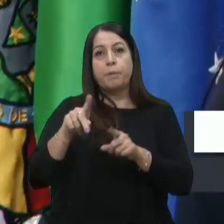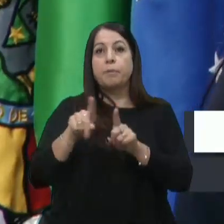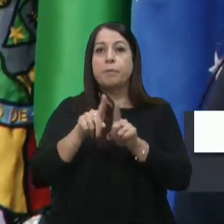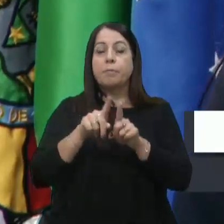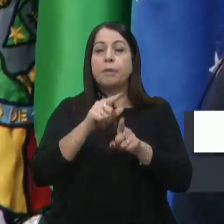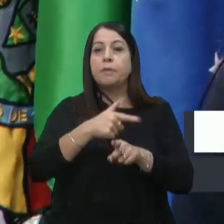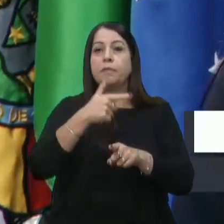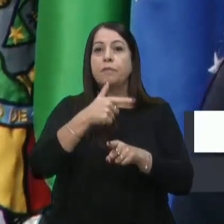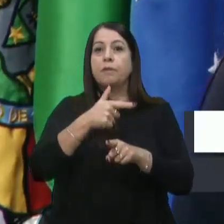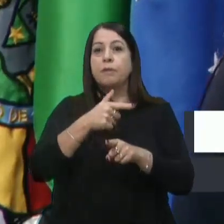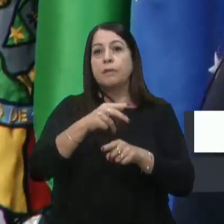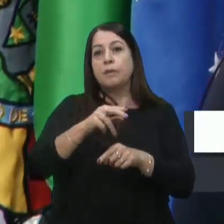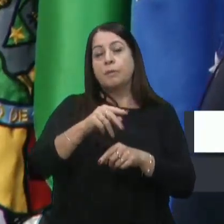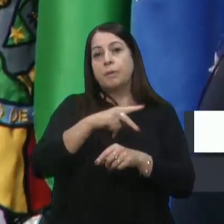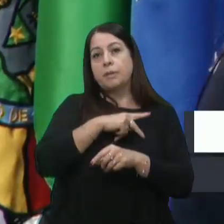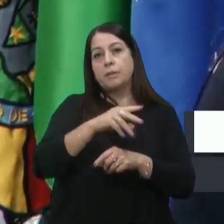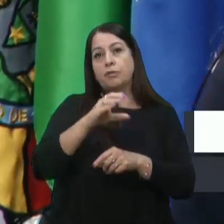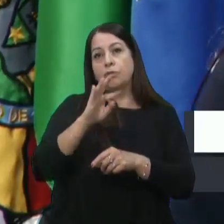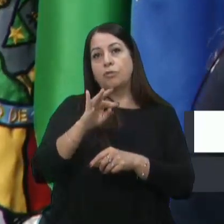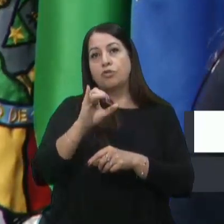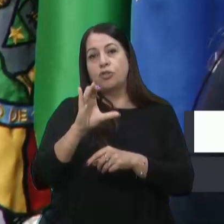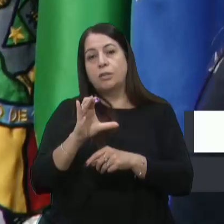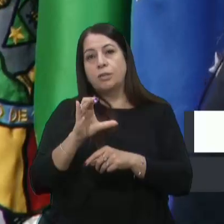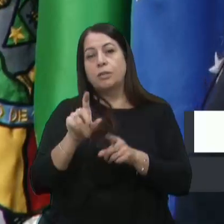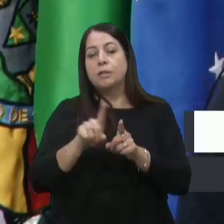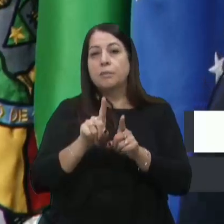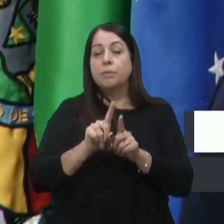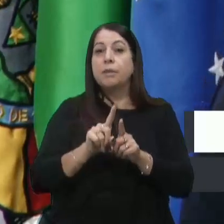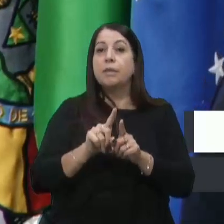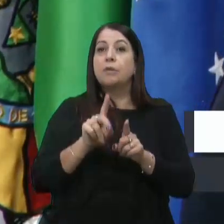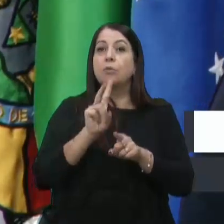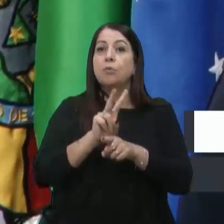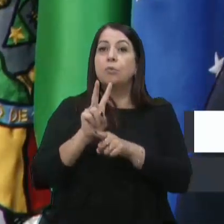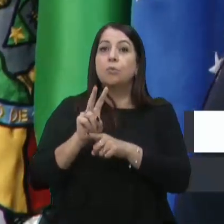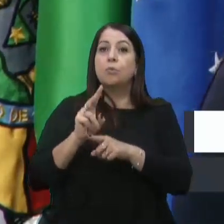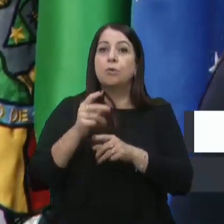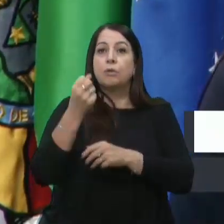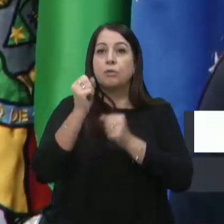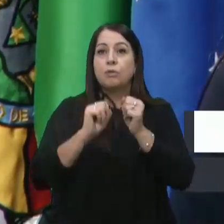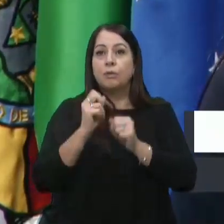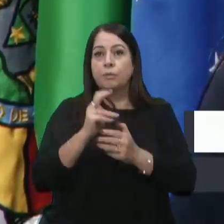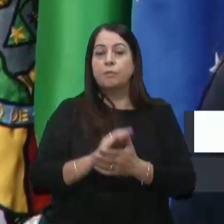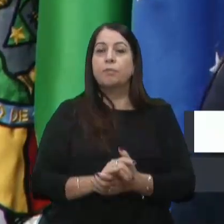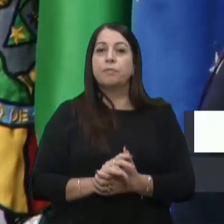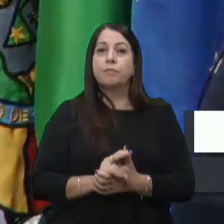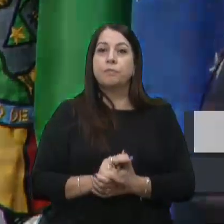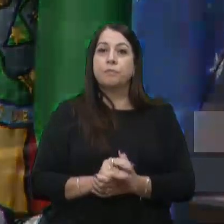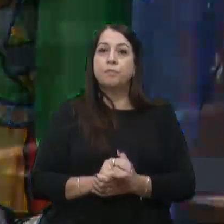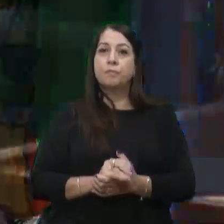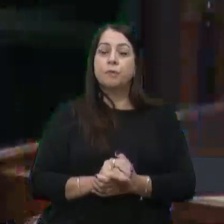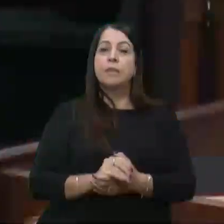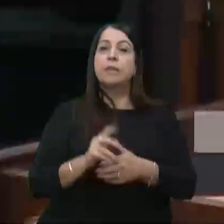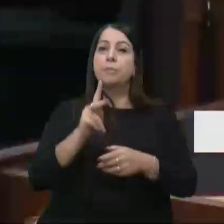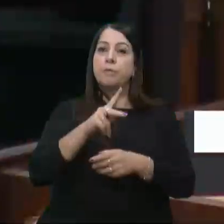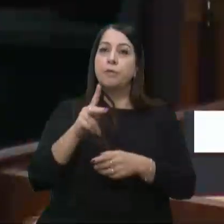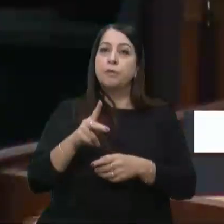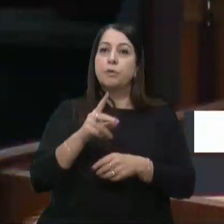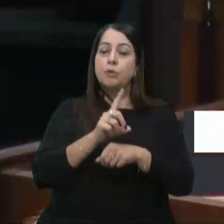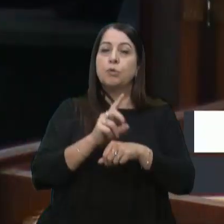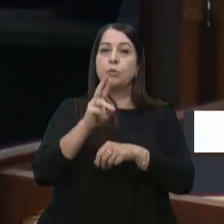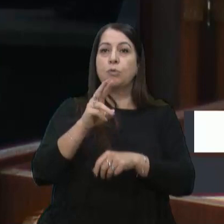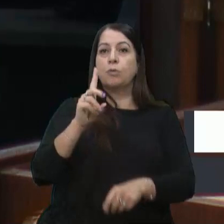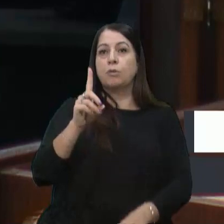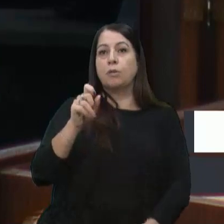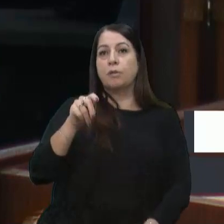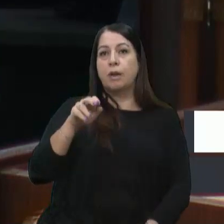vice-presidente do TIC Brasil, Comitê Brasileiro para a Preservação do Patrimônio Industrial. E a professora doutora